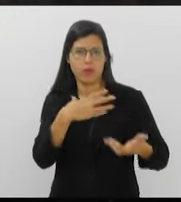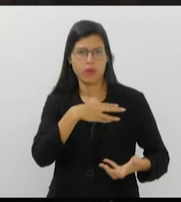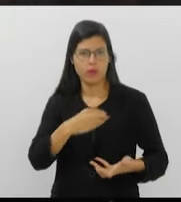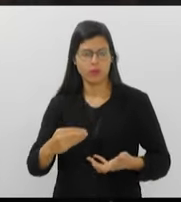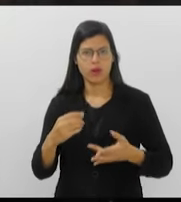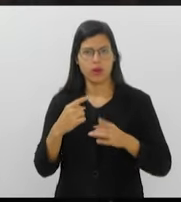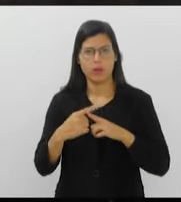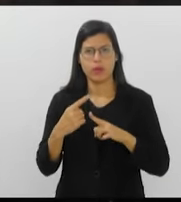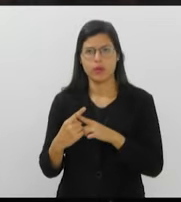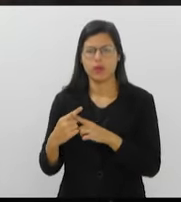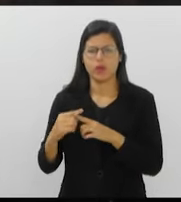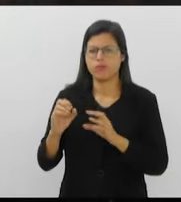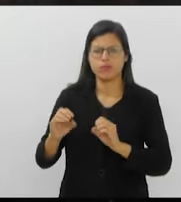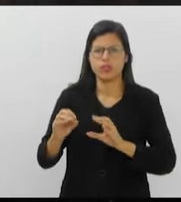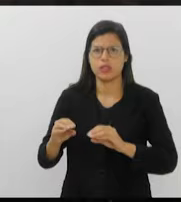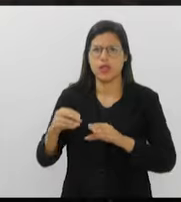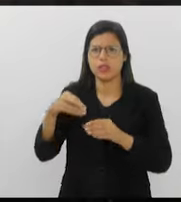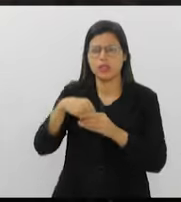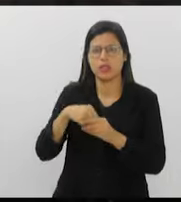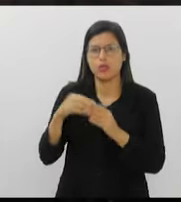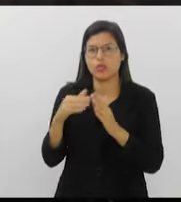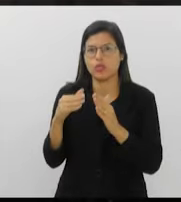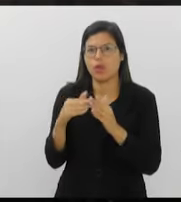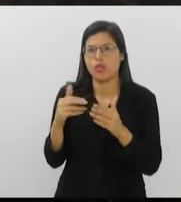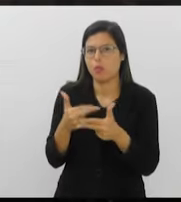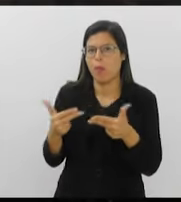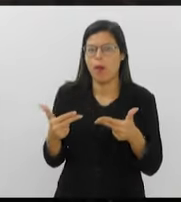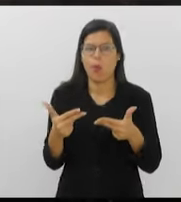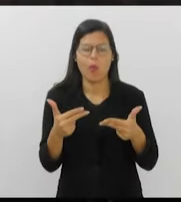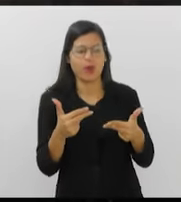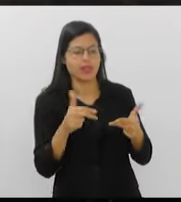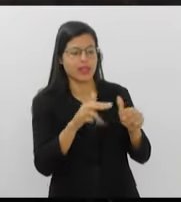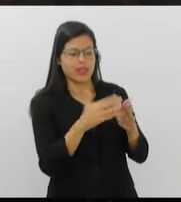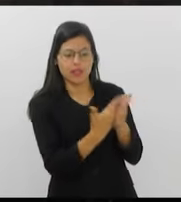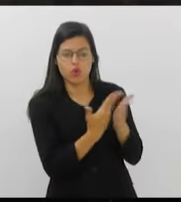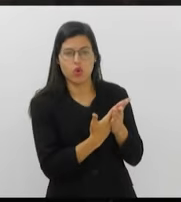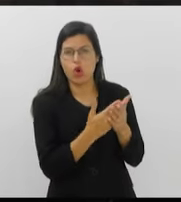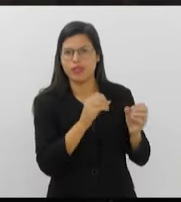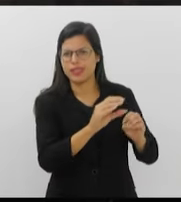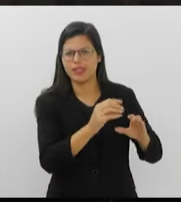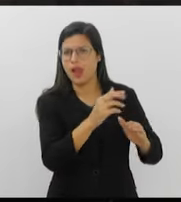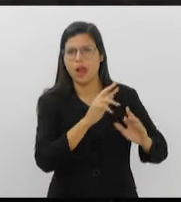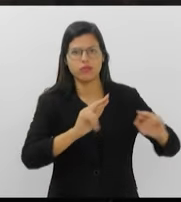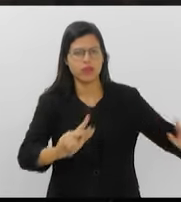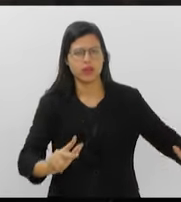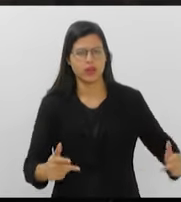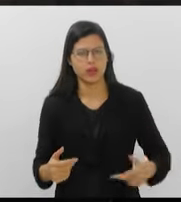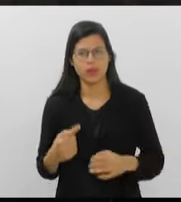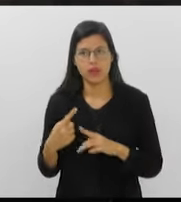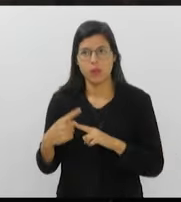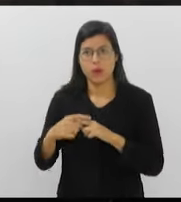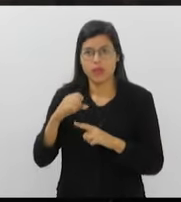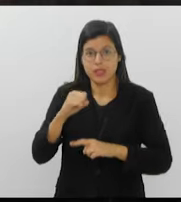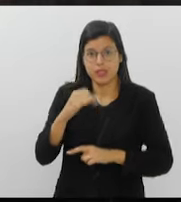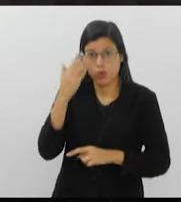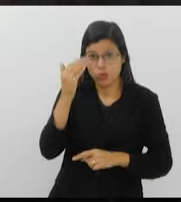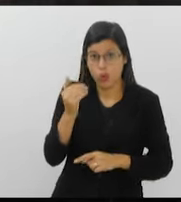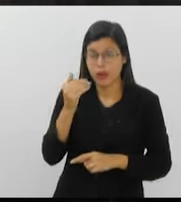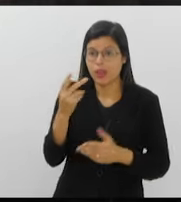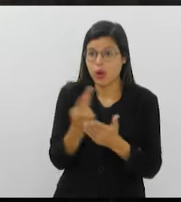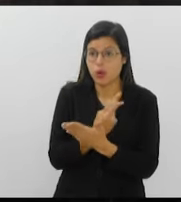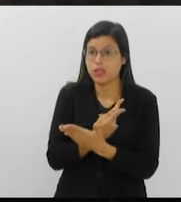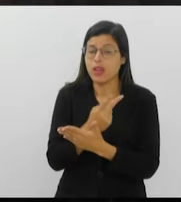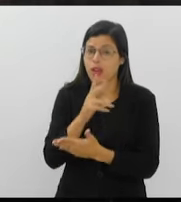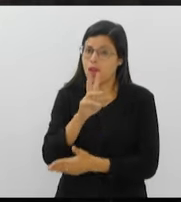vou ensinar na minha casa uma coisa e quando chegar na escola eu vou ensinar outra, não vou mesmo. Porque se eu souber que isso está acontecendo, vai responder quem